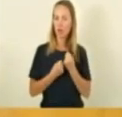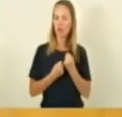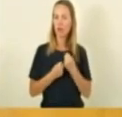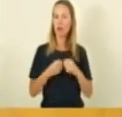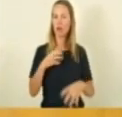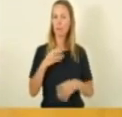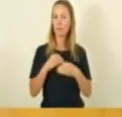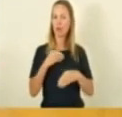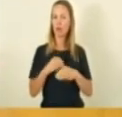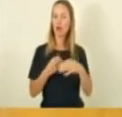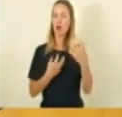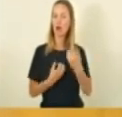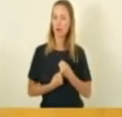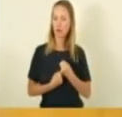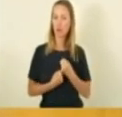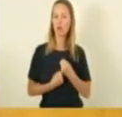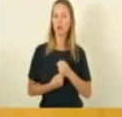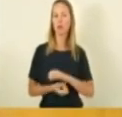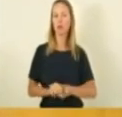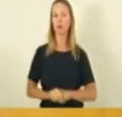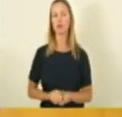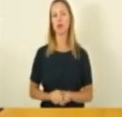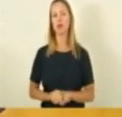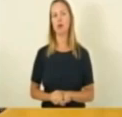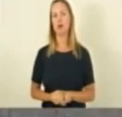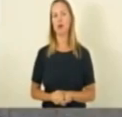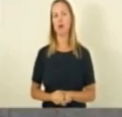emenda do deputado Fabrício Gandini.